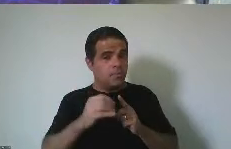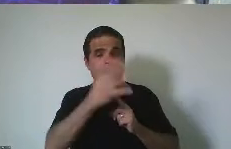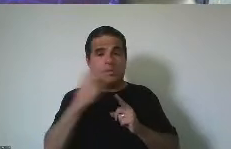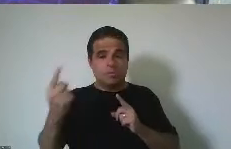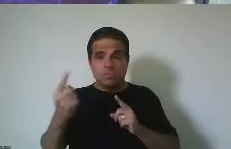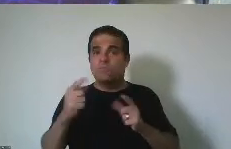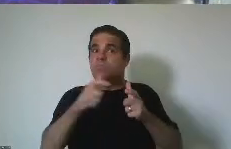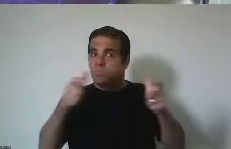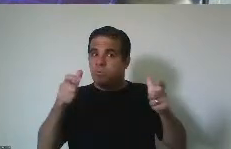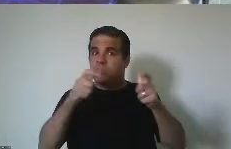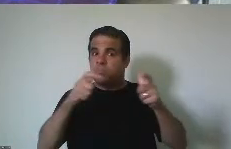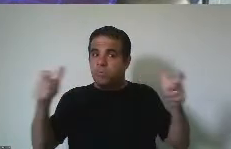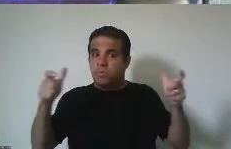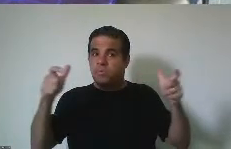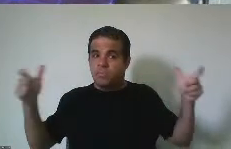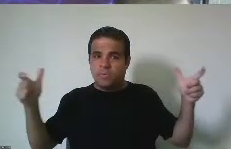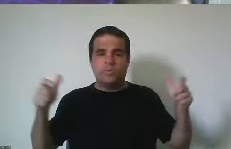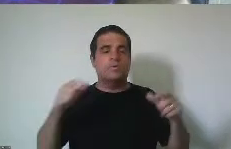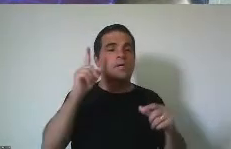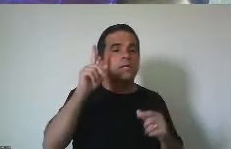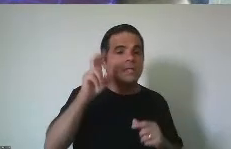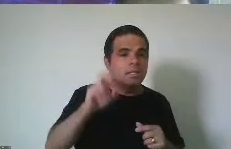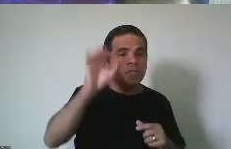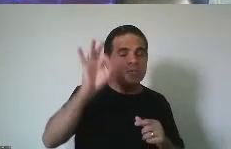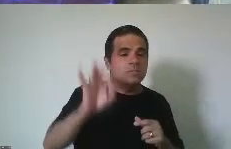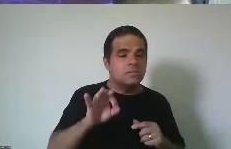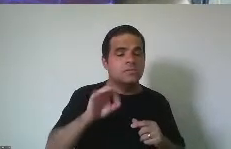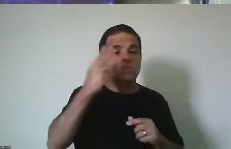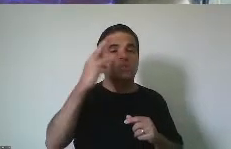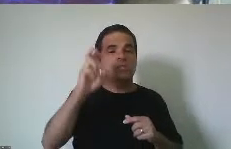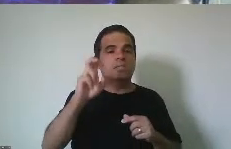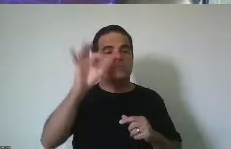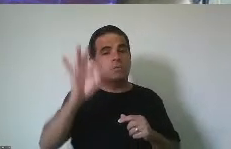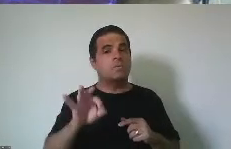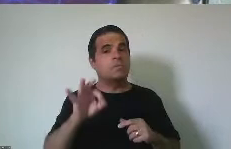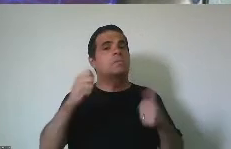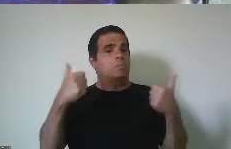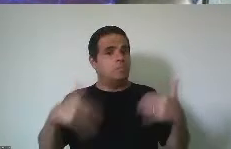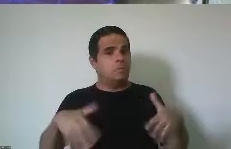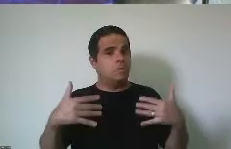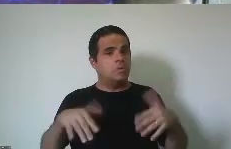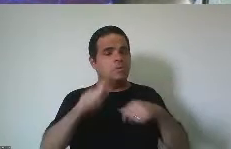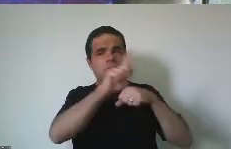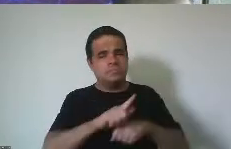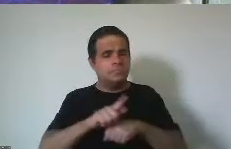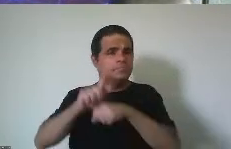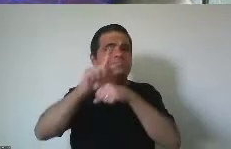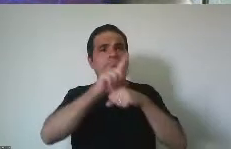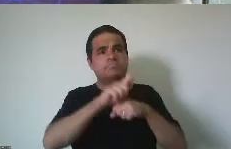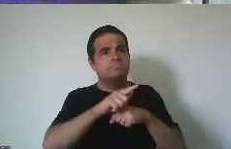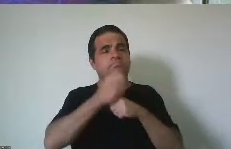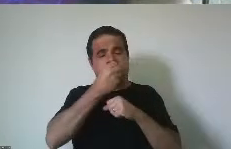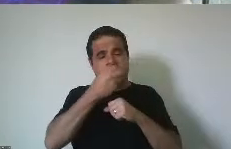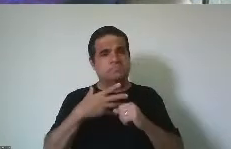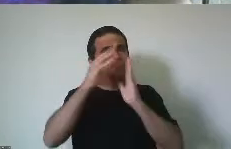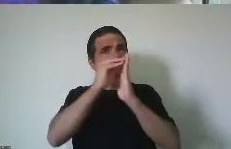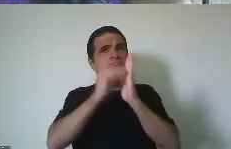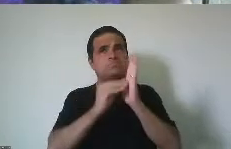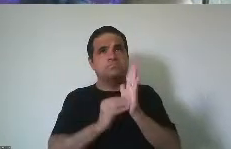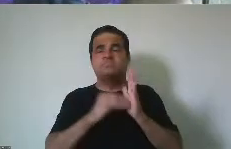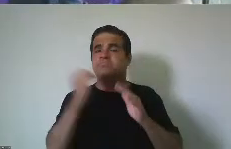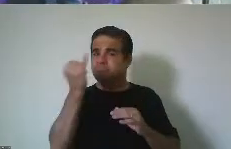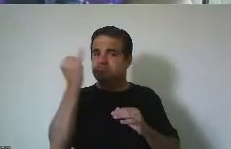nova Saímos de 15 concessões para 35 concessões é uma gestão de um portfólio importante